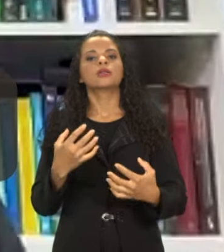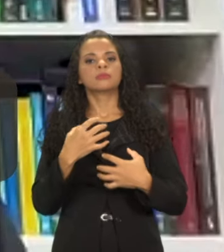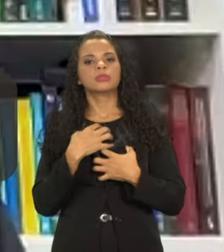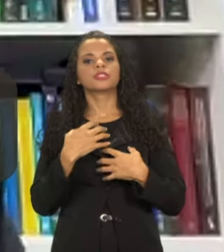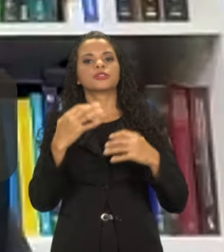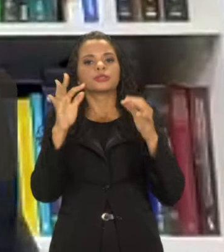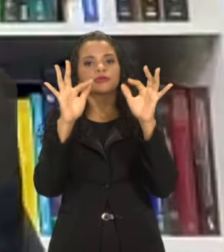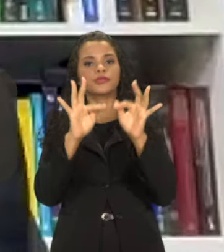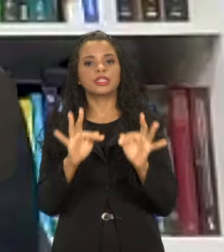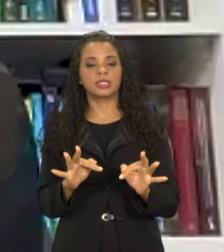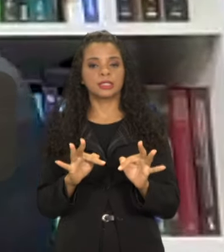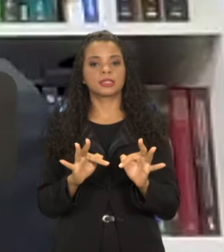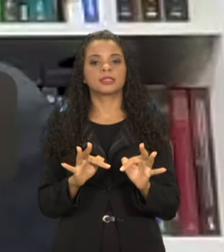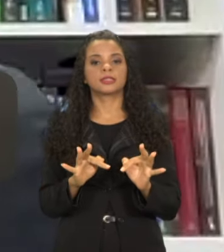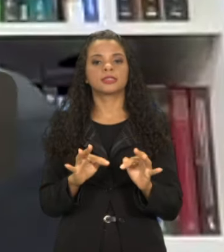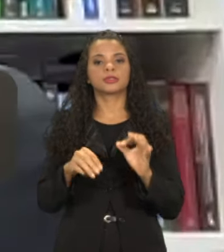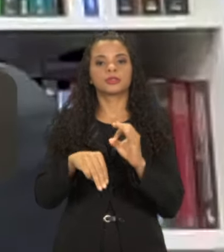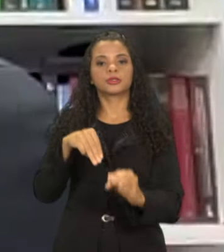Flávio Dino